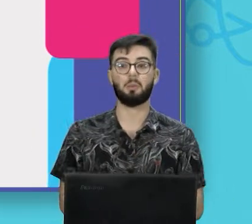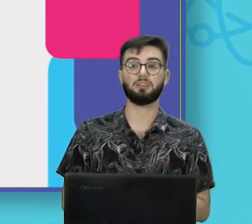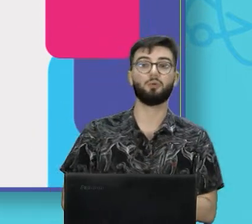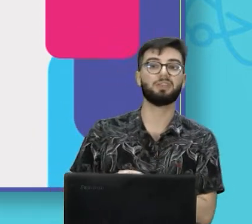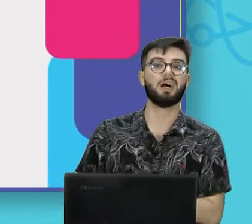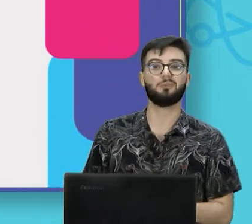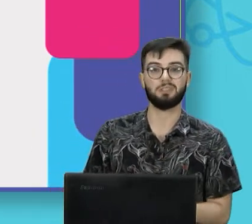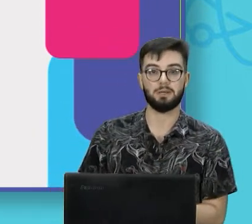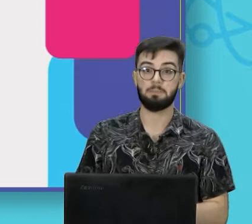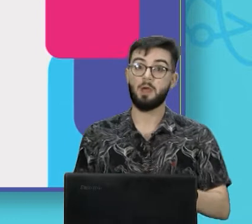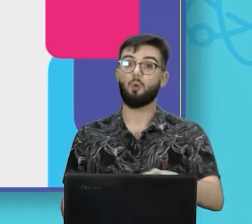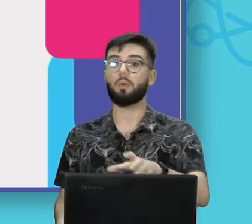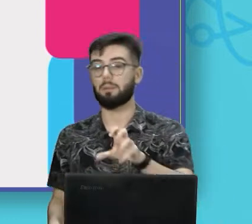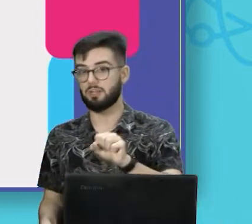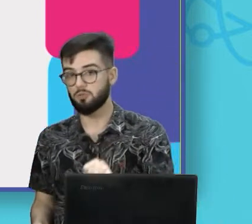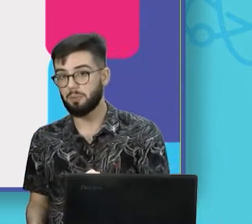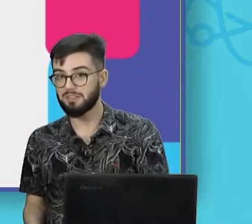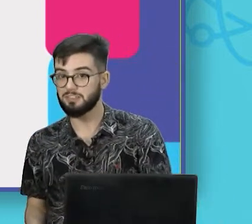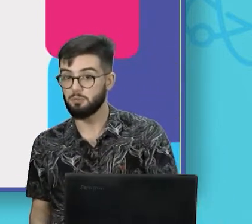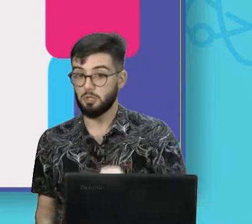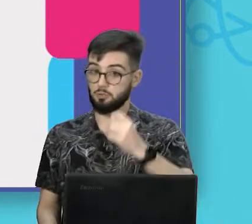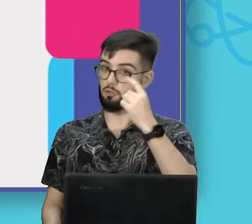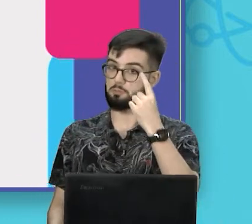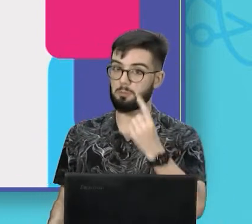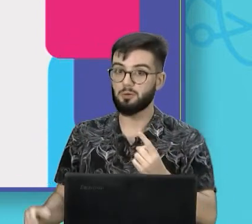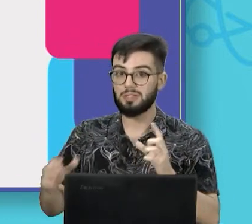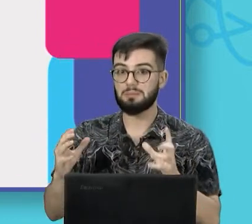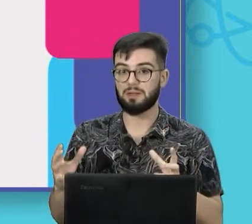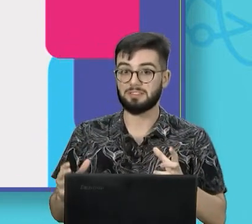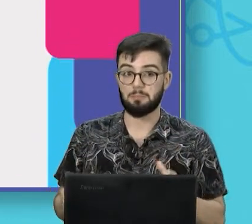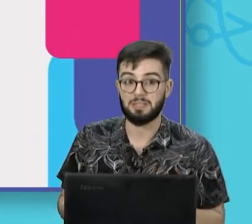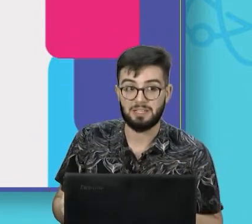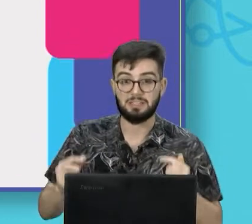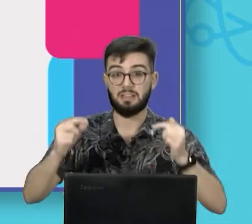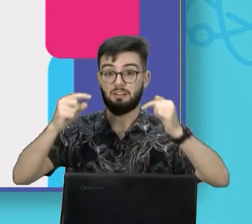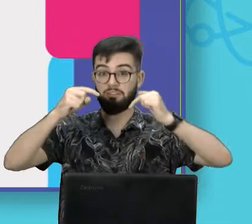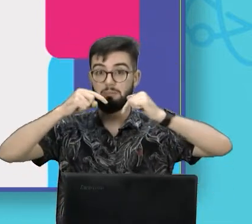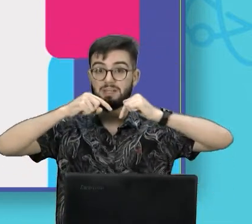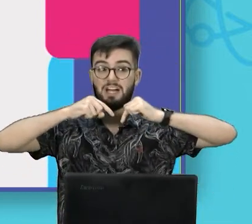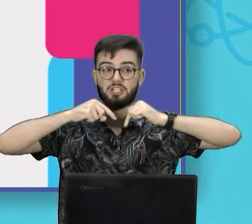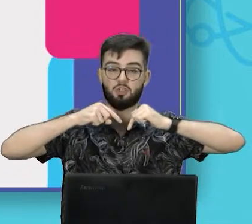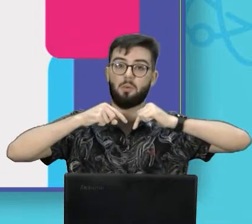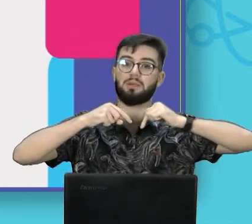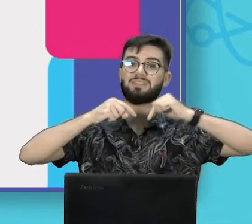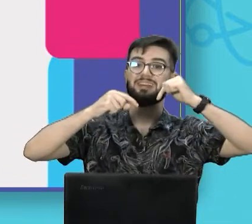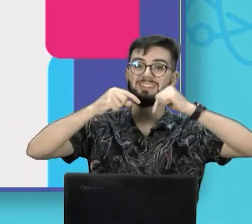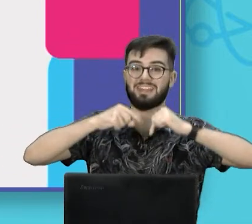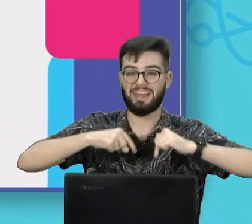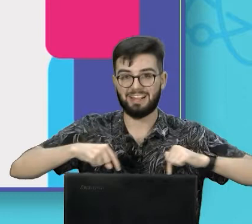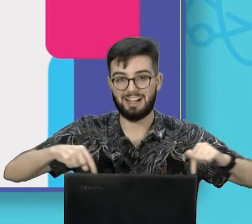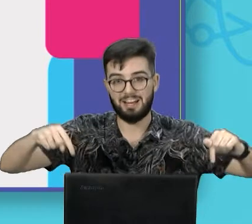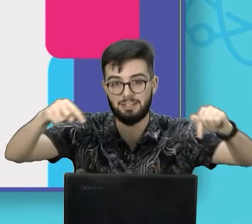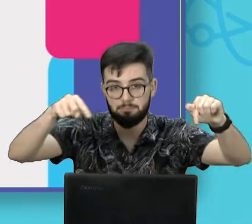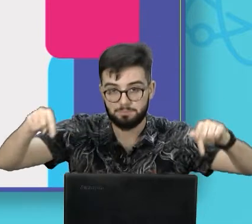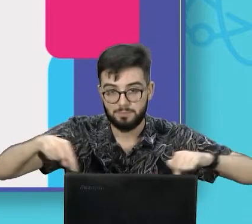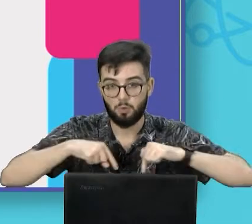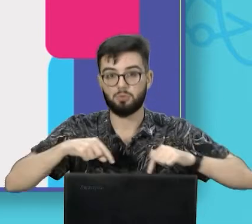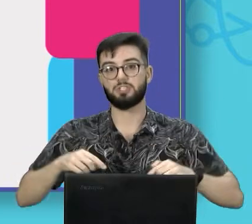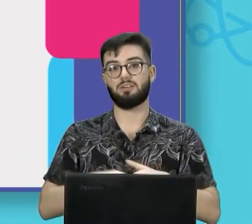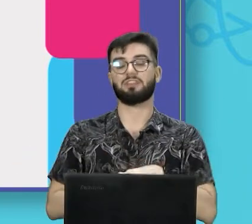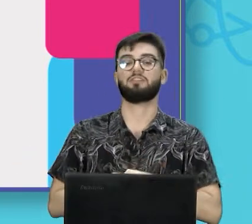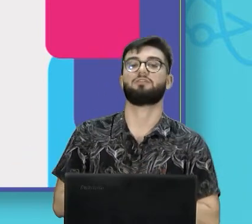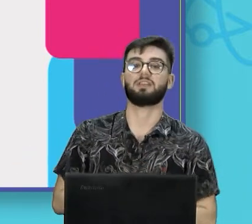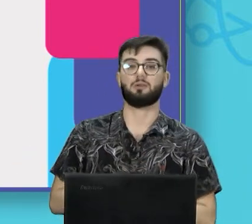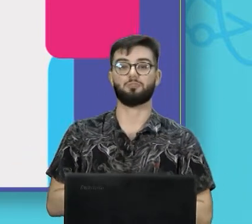evento com esse com a noite da agonia o imperador do Brasil o nosso primeiro ano de país independente vai mandar as tropas cercarem